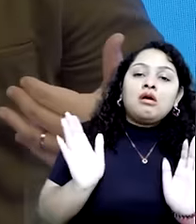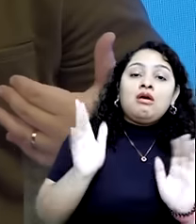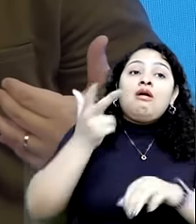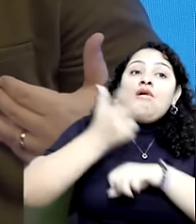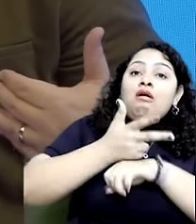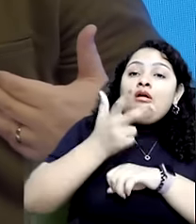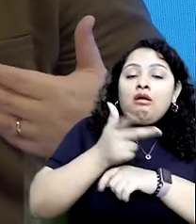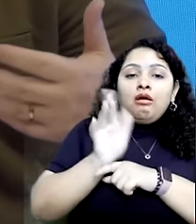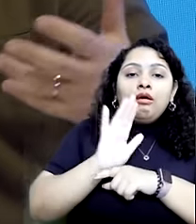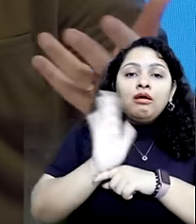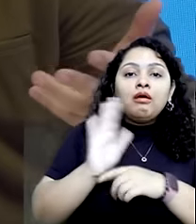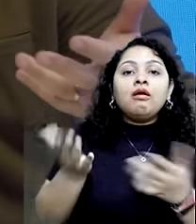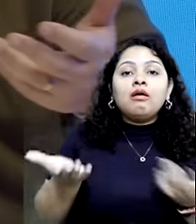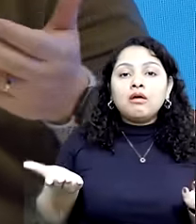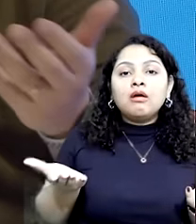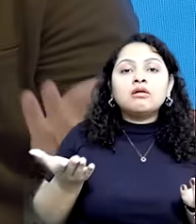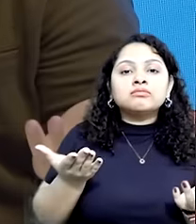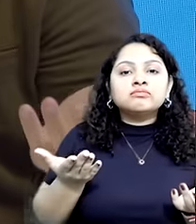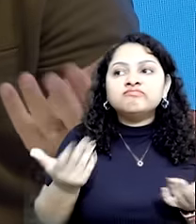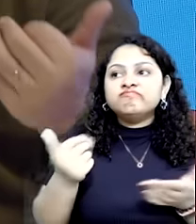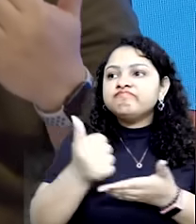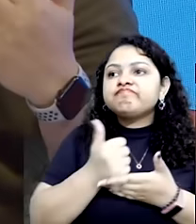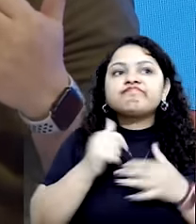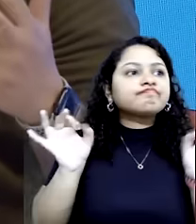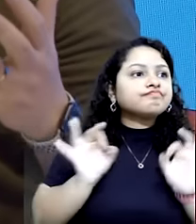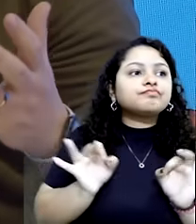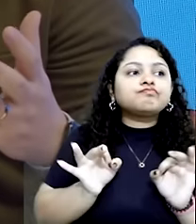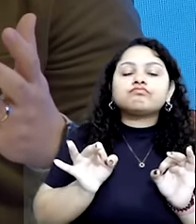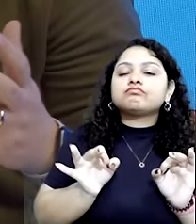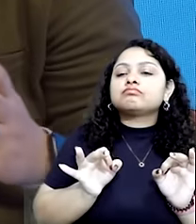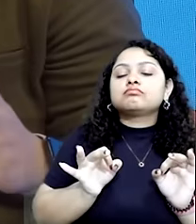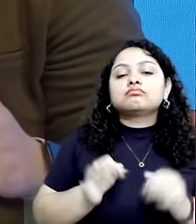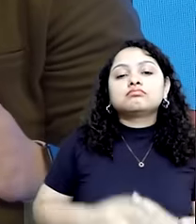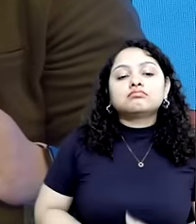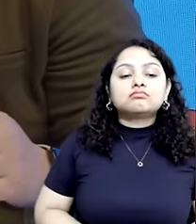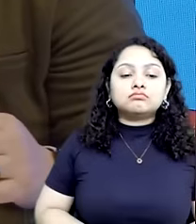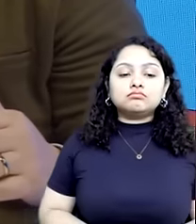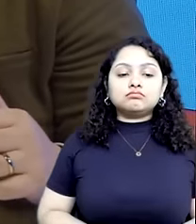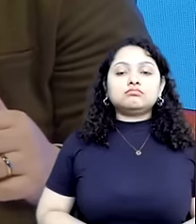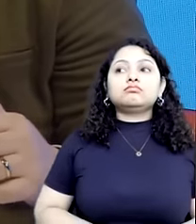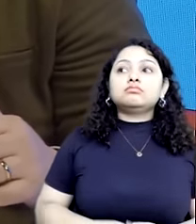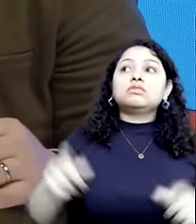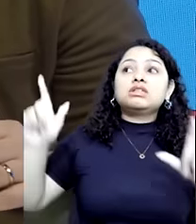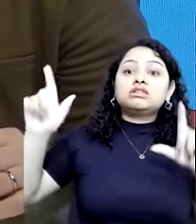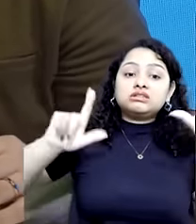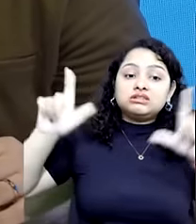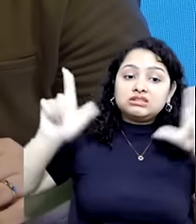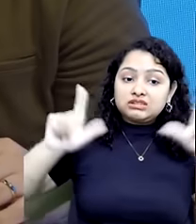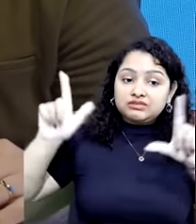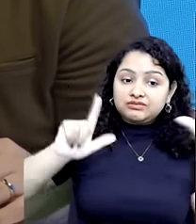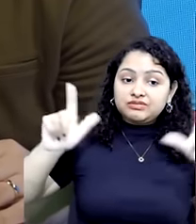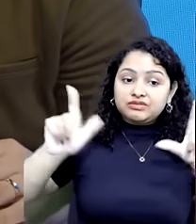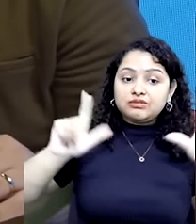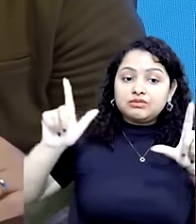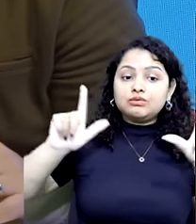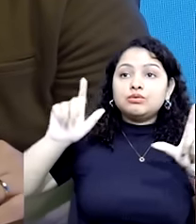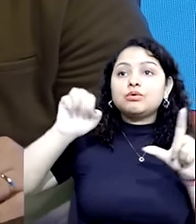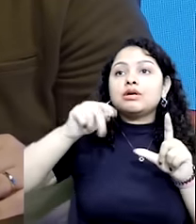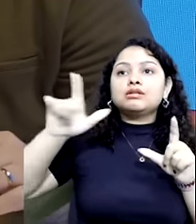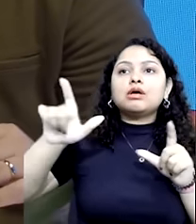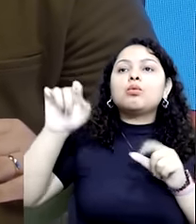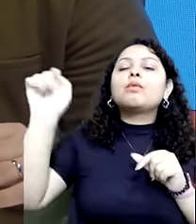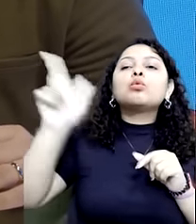quer gravar um vídeo e aí você fala não trouxe nada aqui não tenho nenhuma luz bacana pô pega a televisão coloca num canal que fique a luz